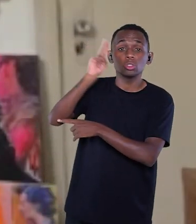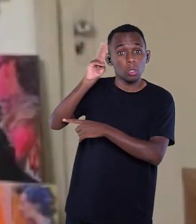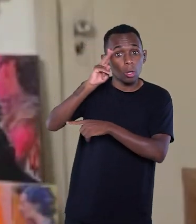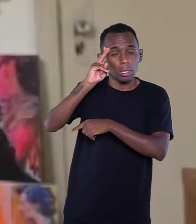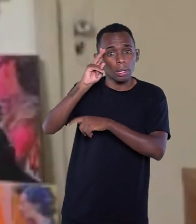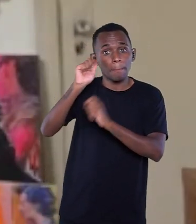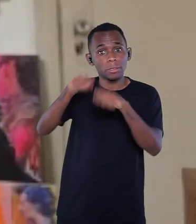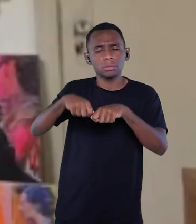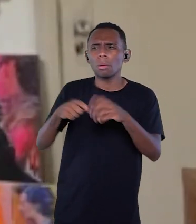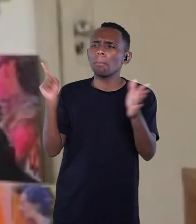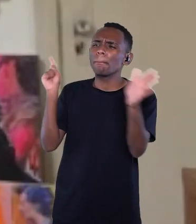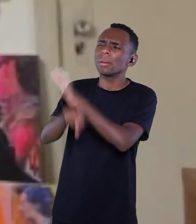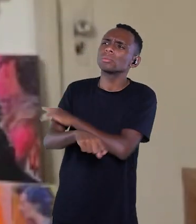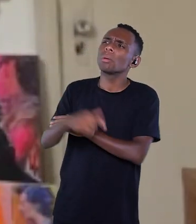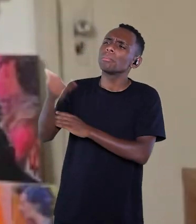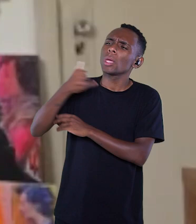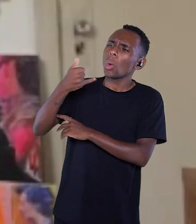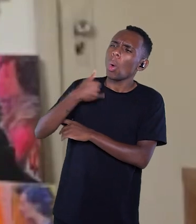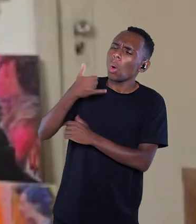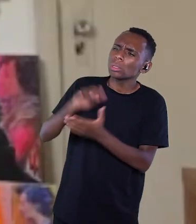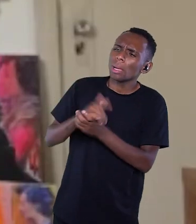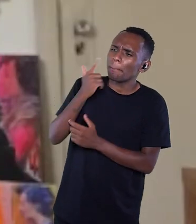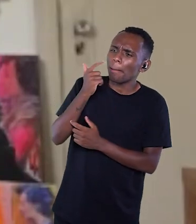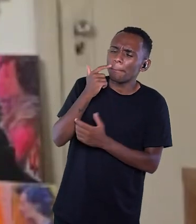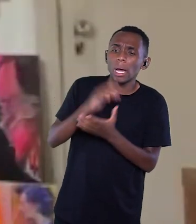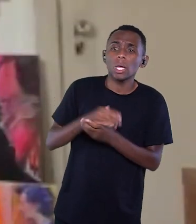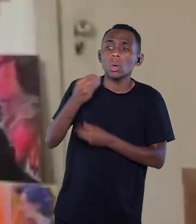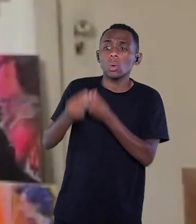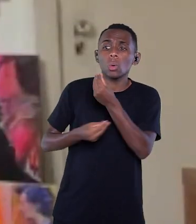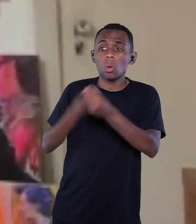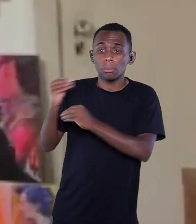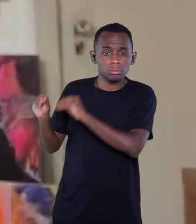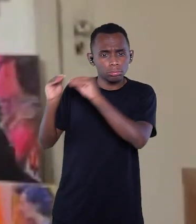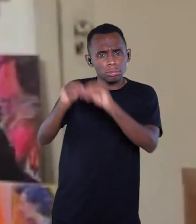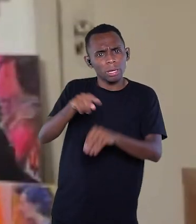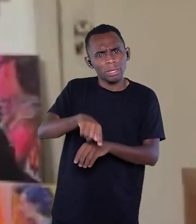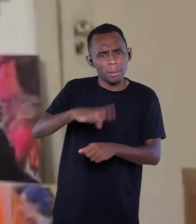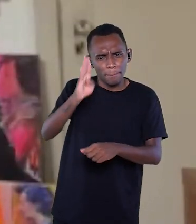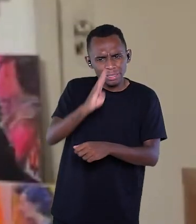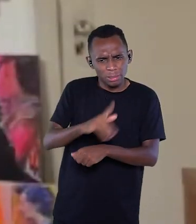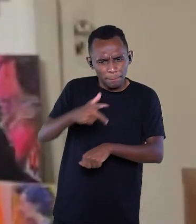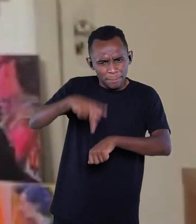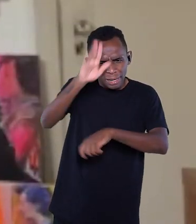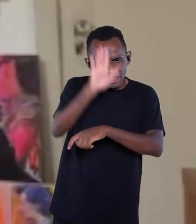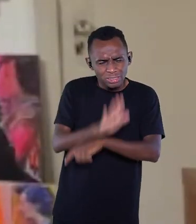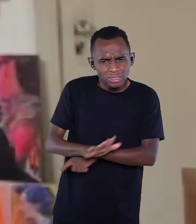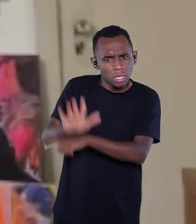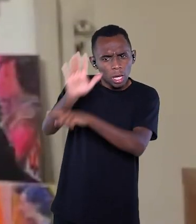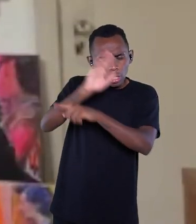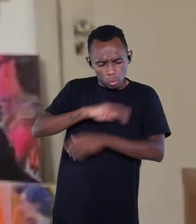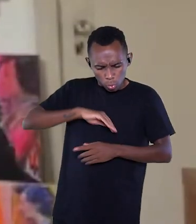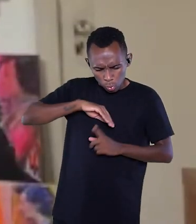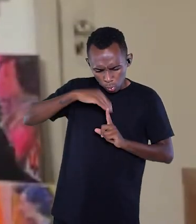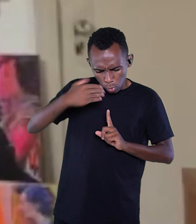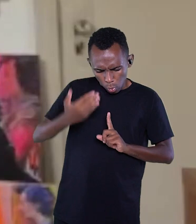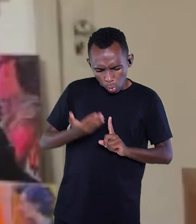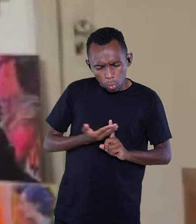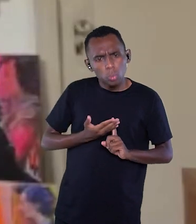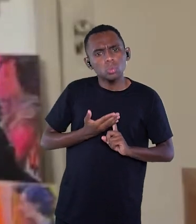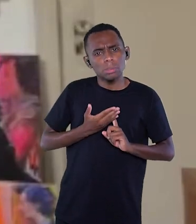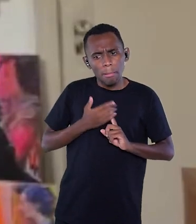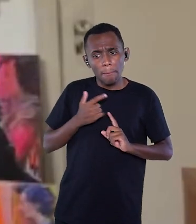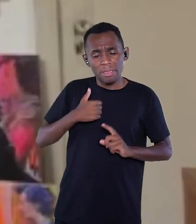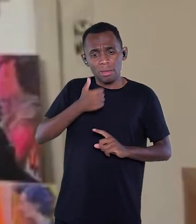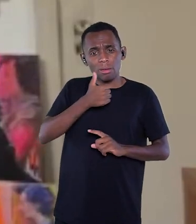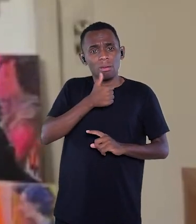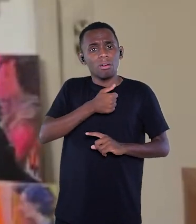grande o suficiente para perguntar. Me conte essa história, pai, de quem veio parir uma criança no Brasil, uma criança no ventre, alojada na bacia,